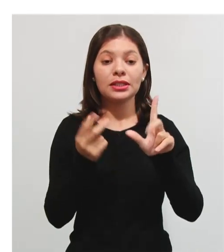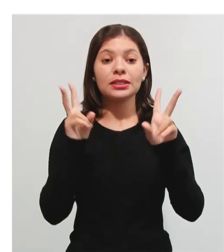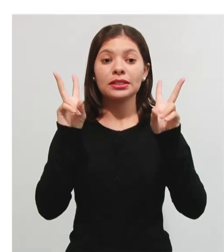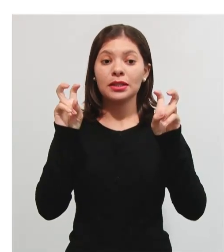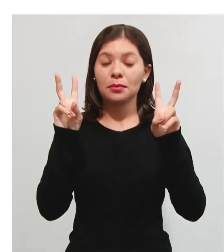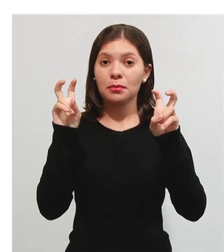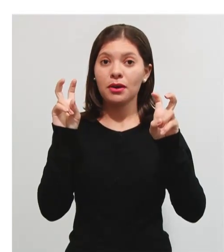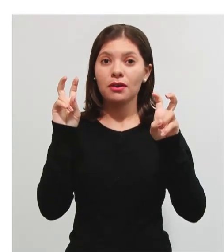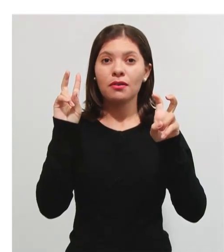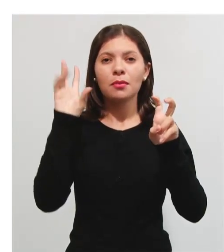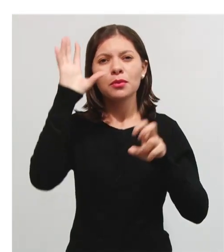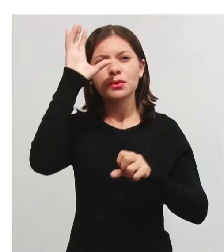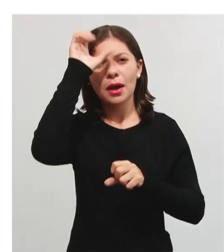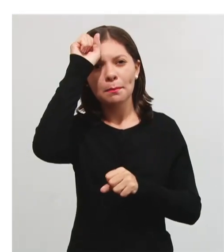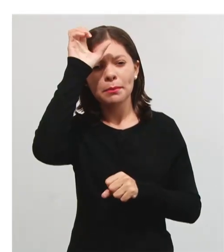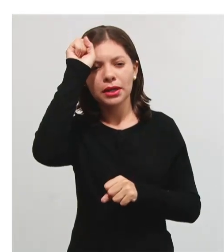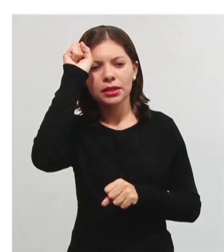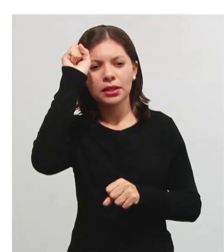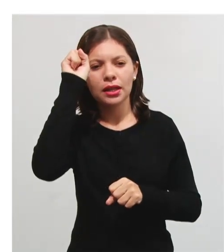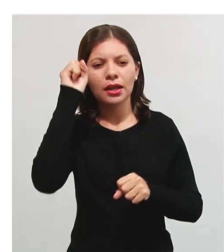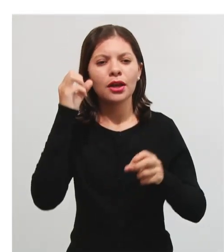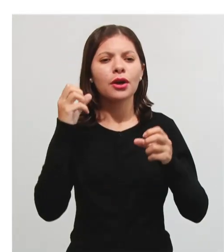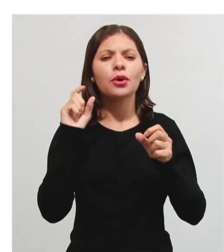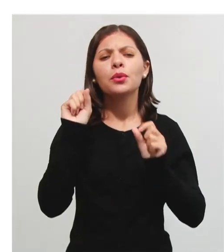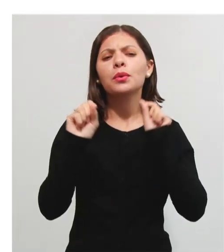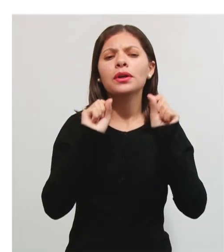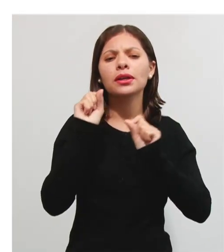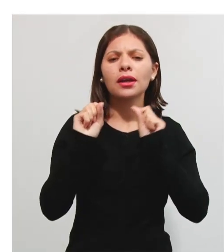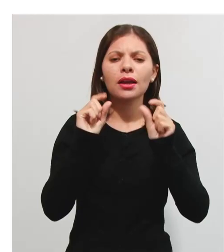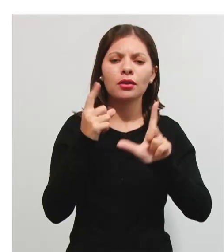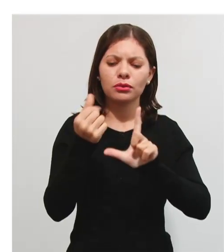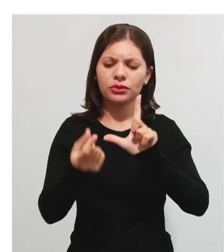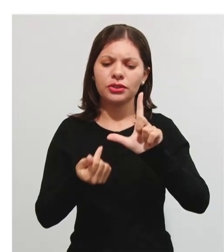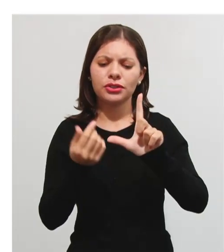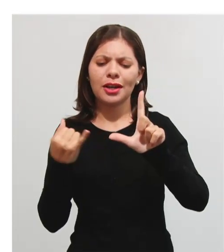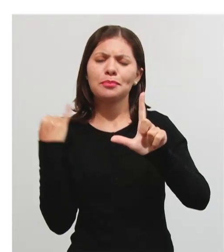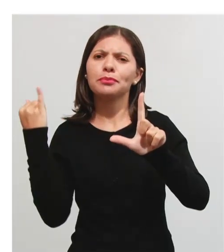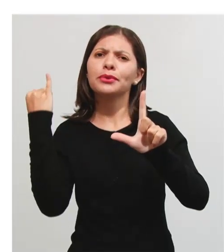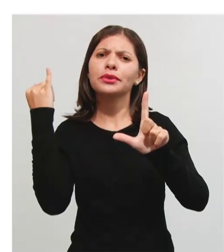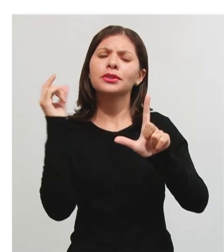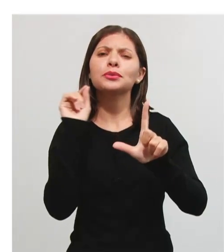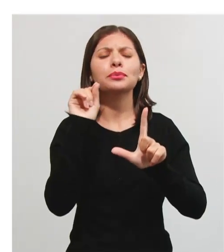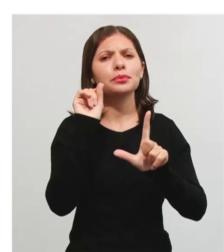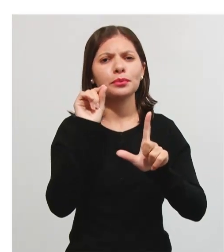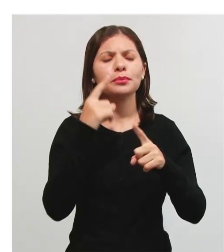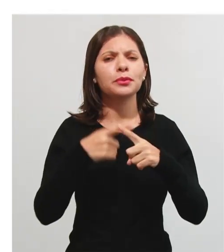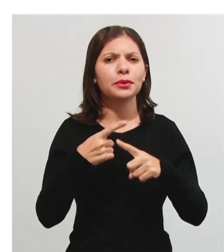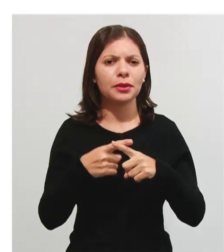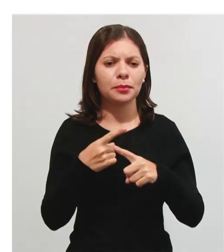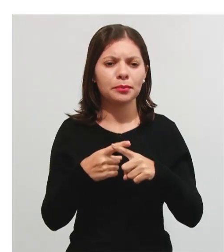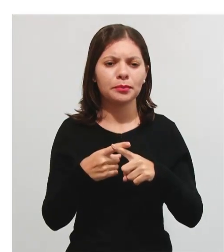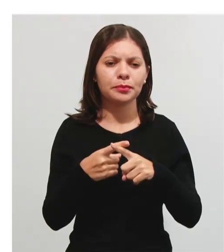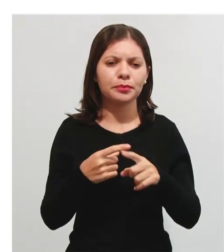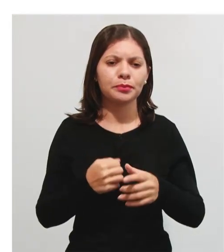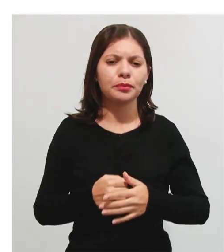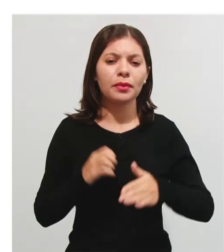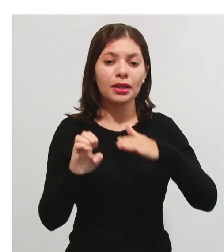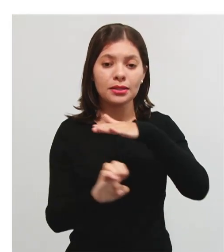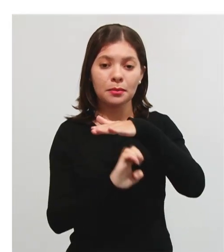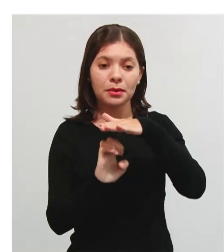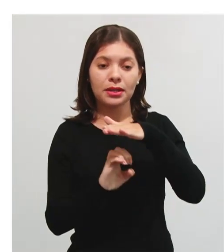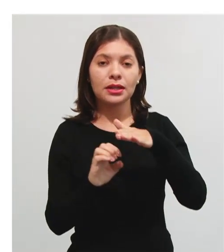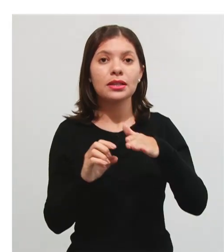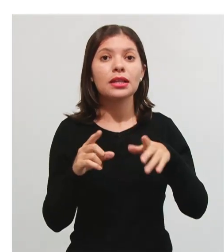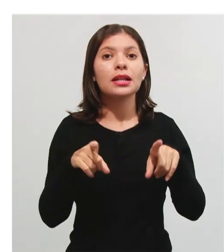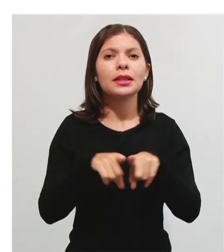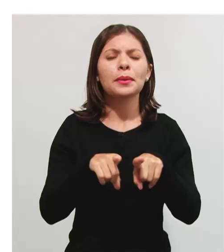um pouquinho da definição do que é a logística e sua importância nas atividades empresariais e sociais, e também o papel